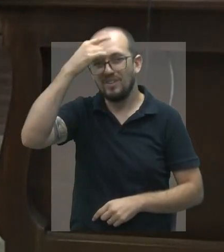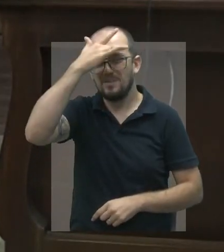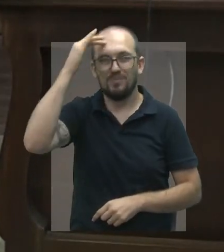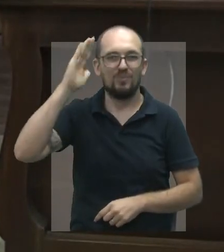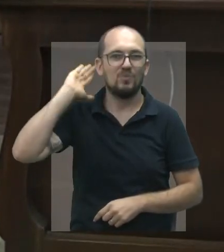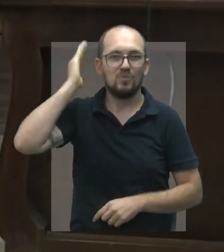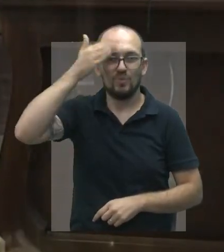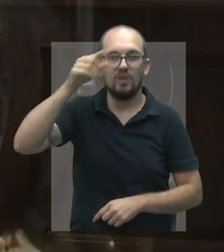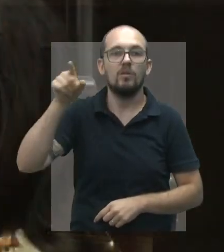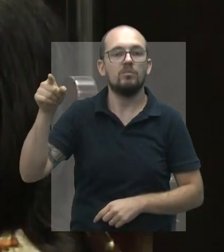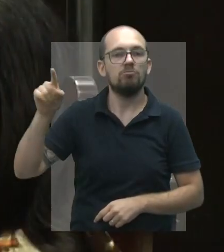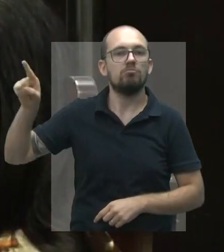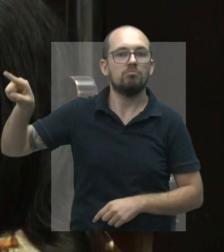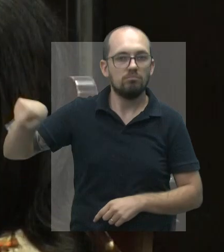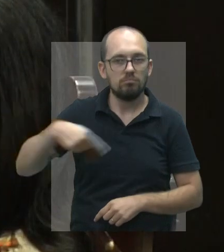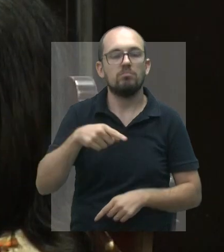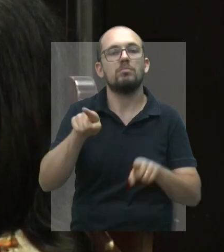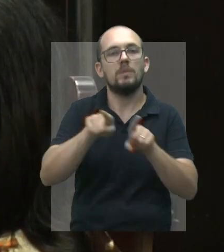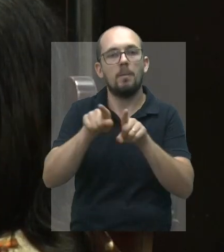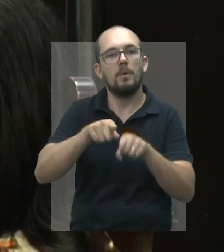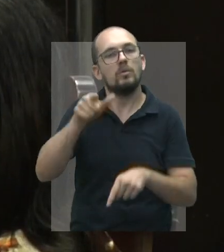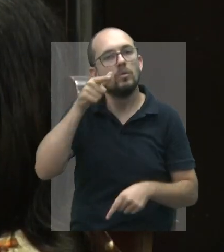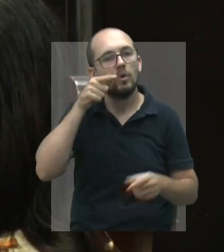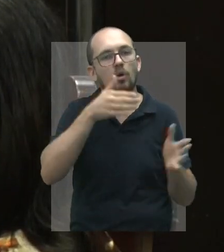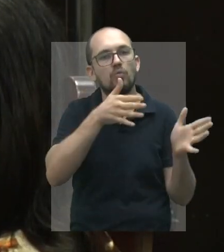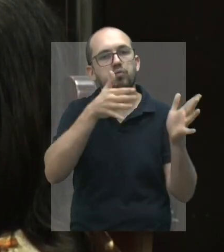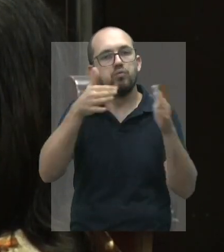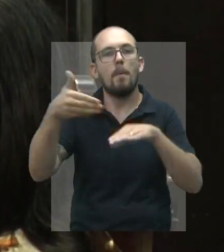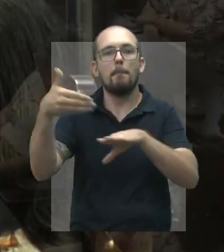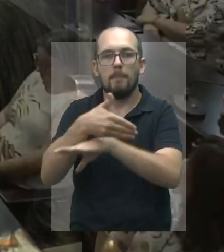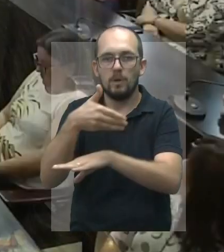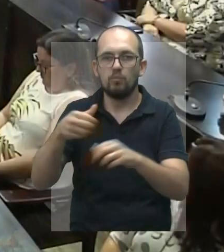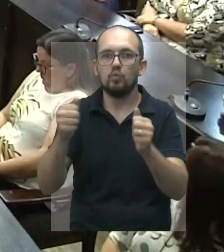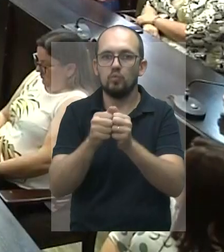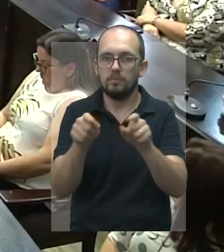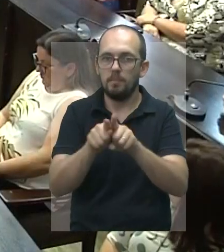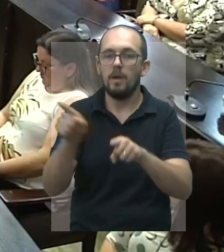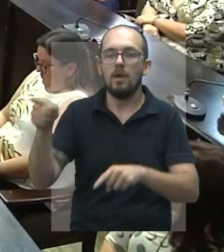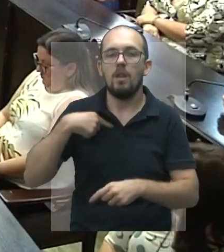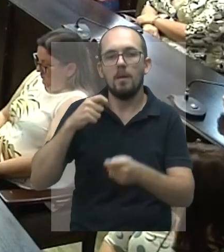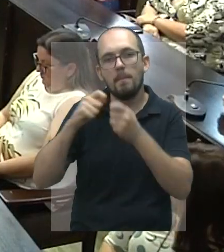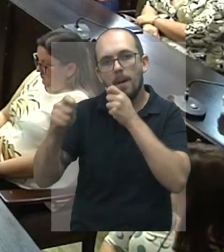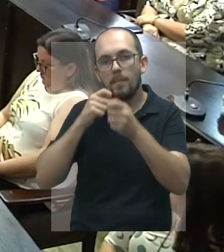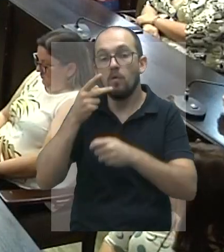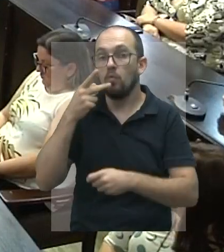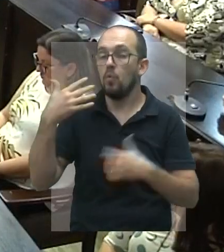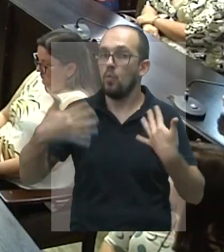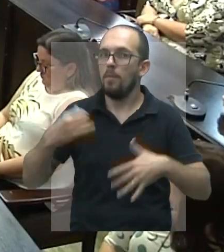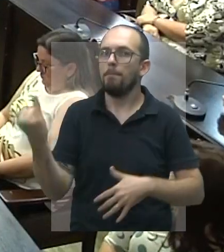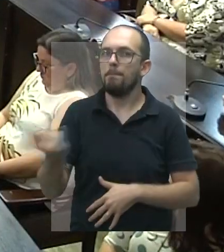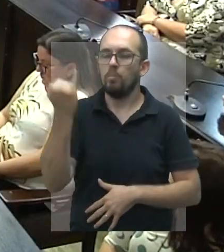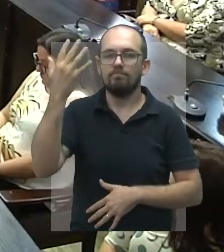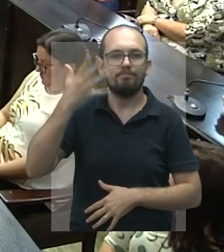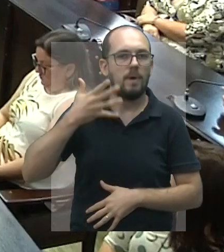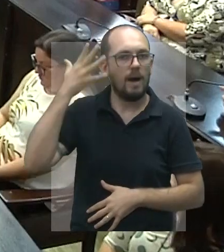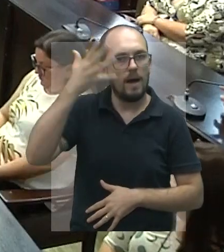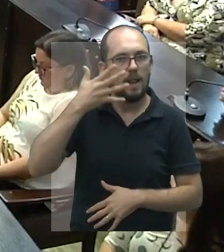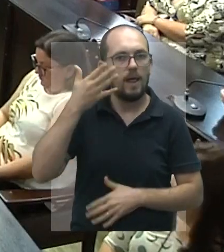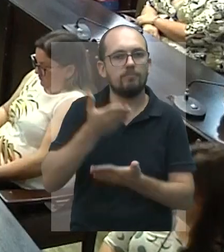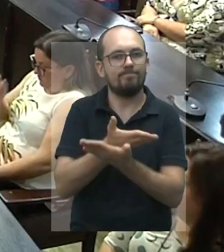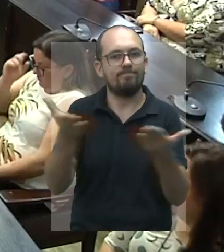com surdo-cegueira no município, também participou do evento e destacou a importância da palestra para